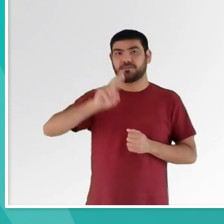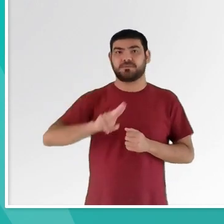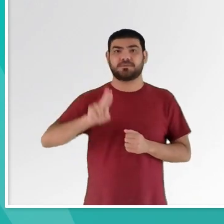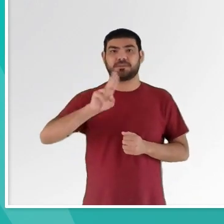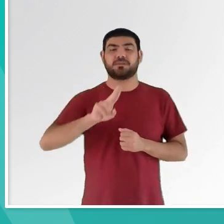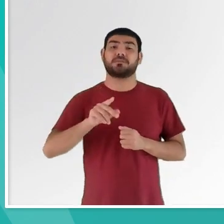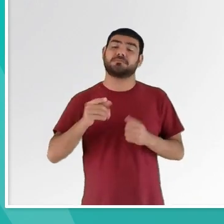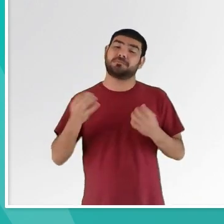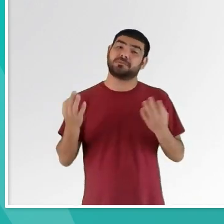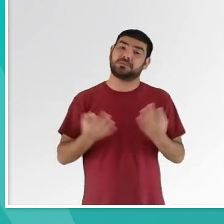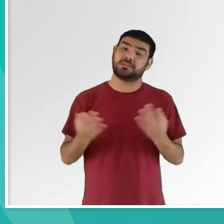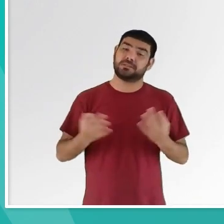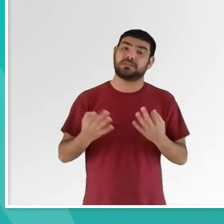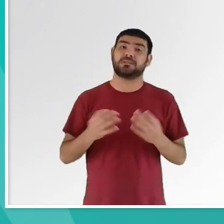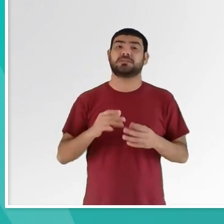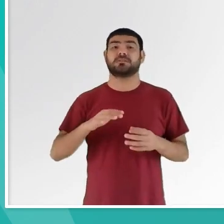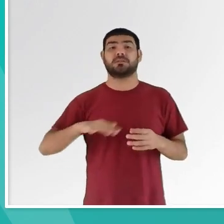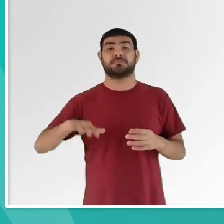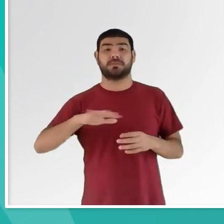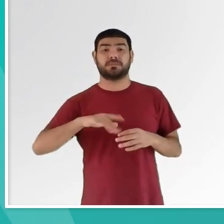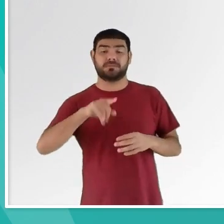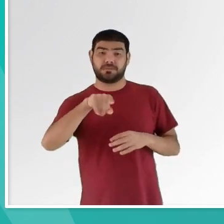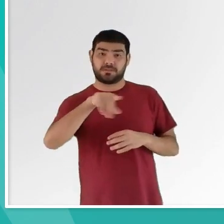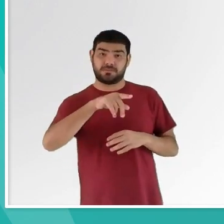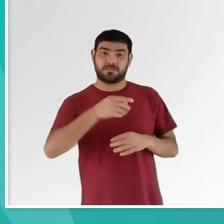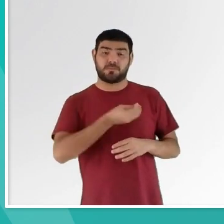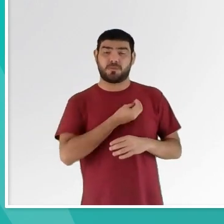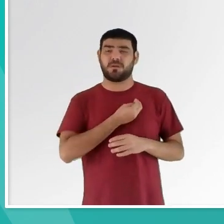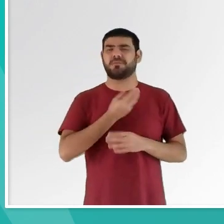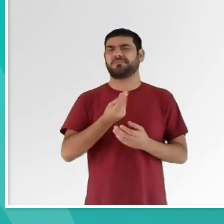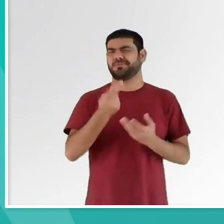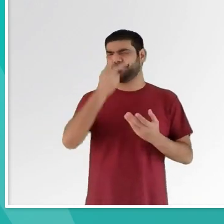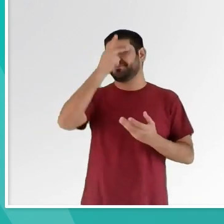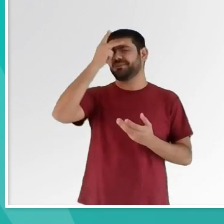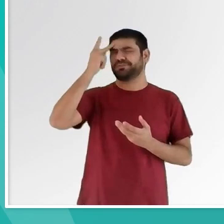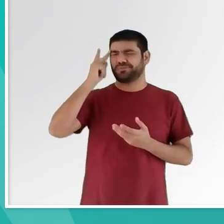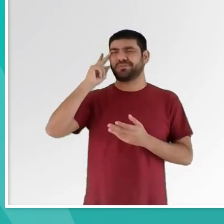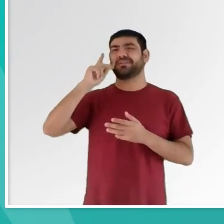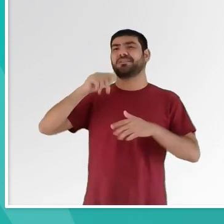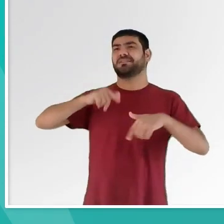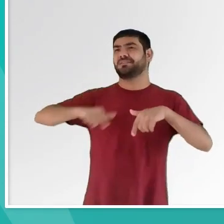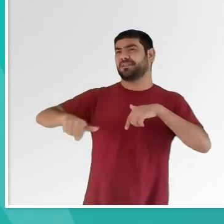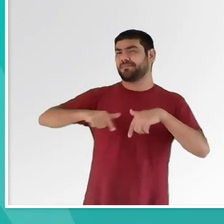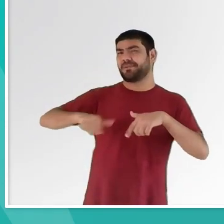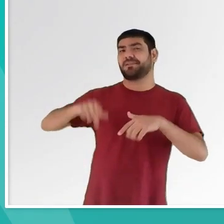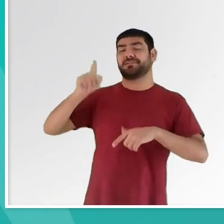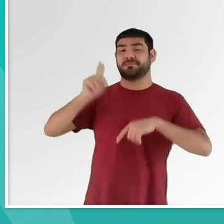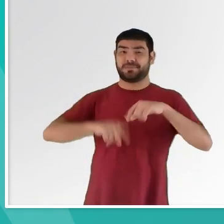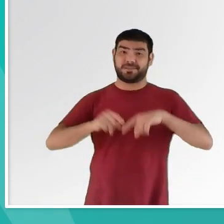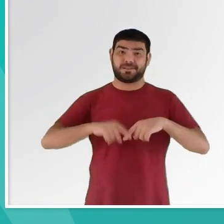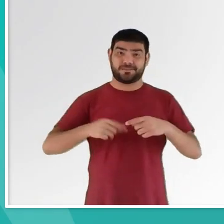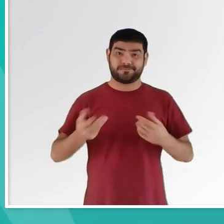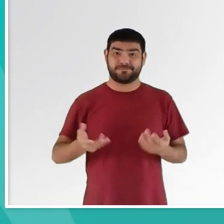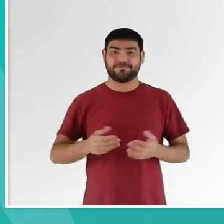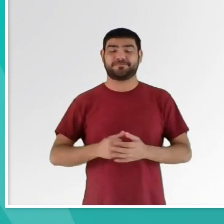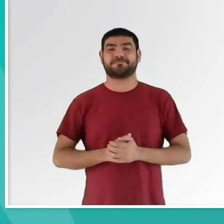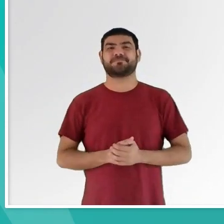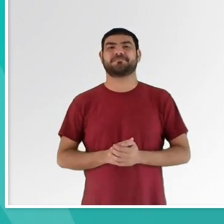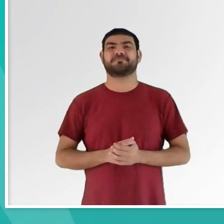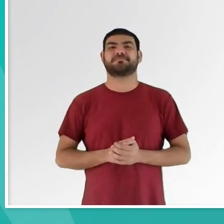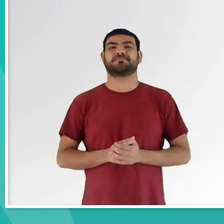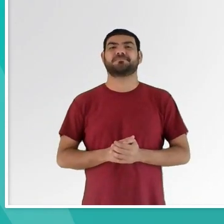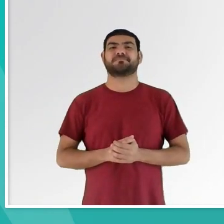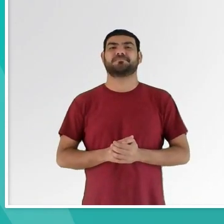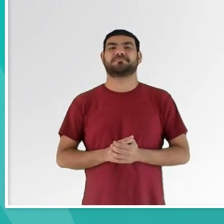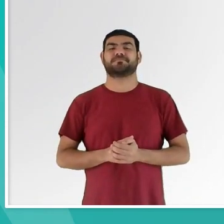no ambiente onde vocês moram, várias pessoas trabalham com essa reciclagem de material. Dando prosseguimento ao nosso conteúdo da aula de hoje, o que será